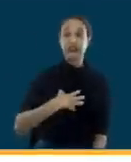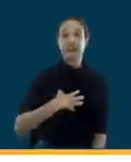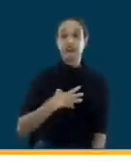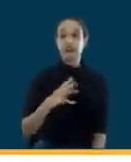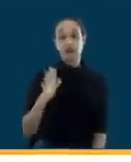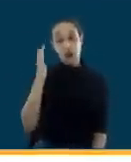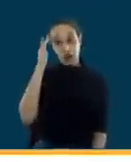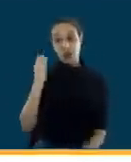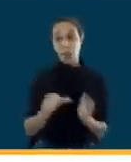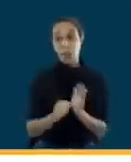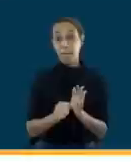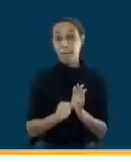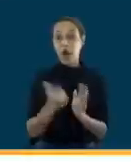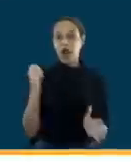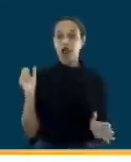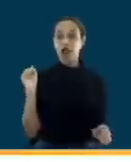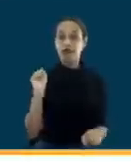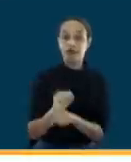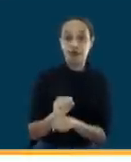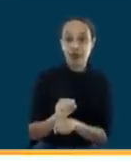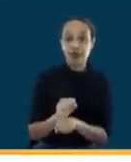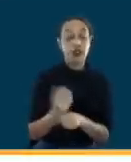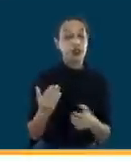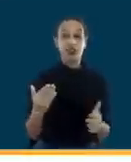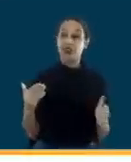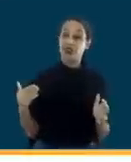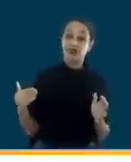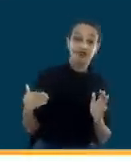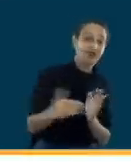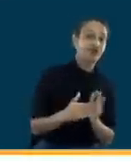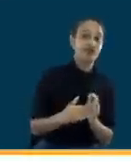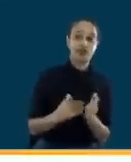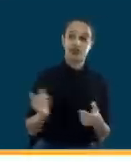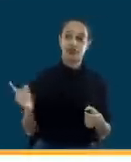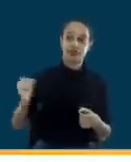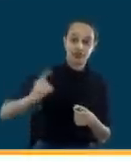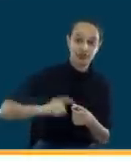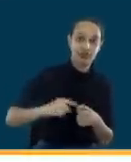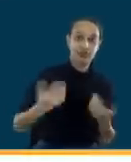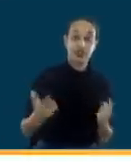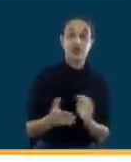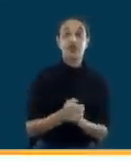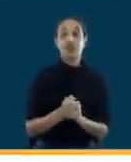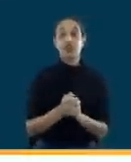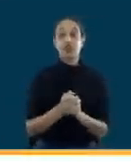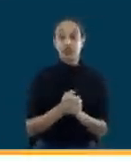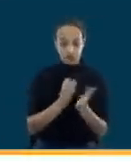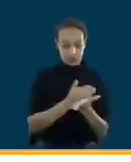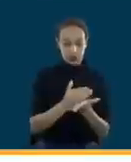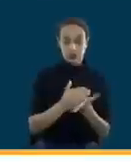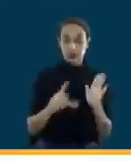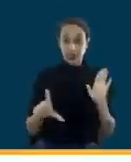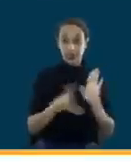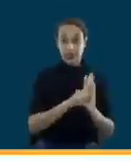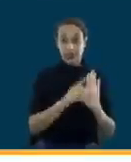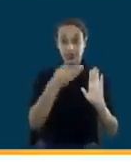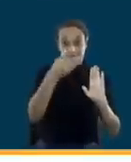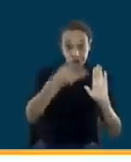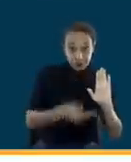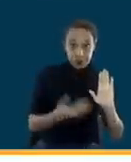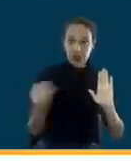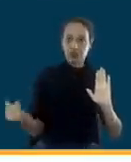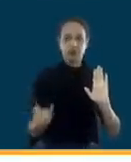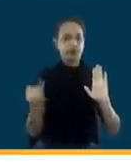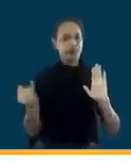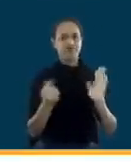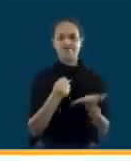a última a voltar. E a chegada da Lei Aldir Blanc tem uma importância fundamental e nos dá uma